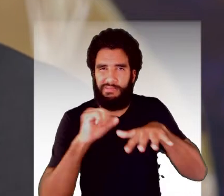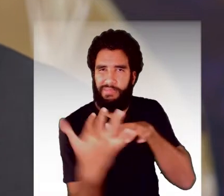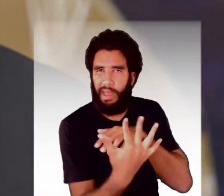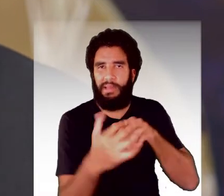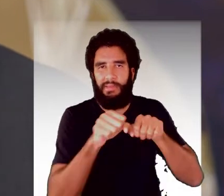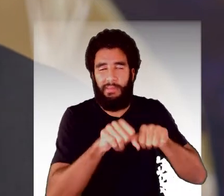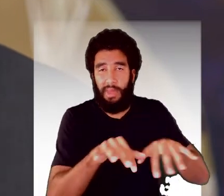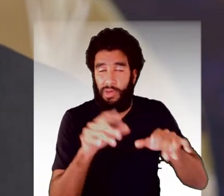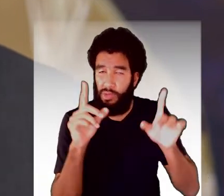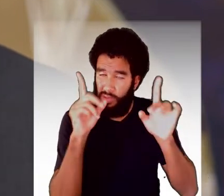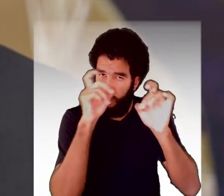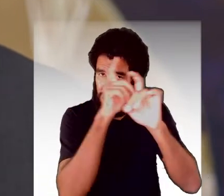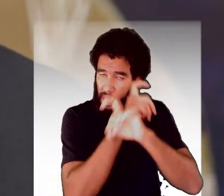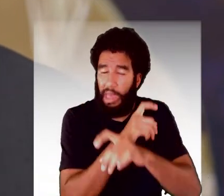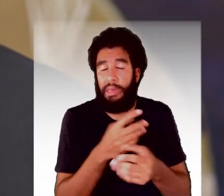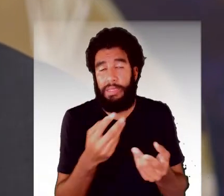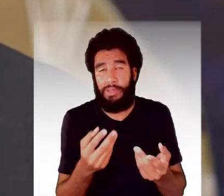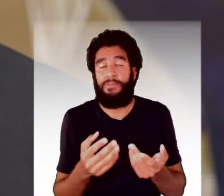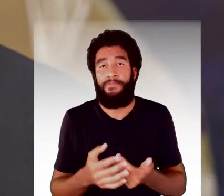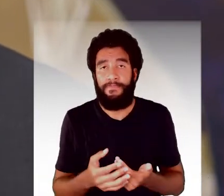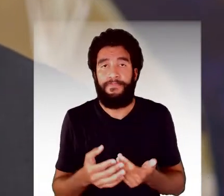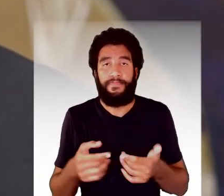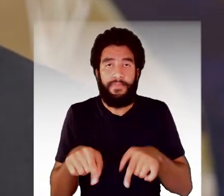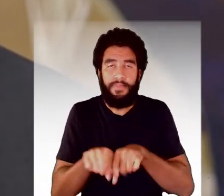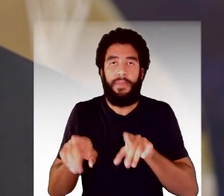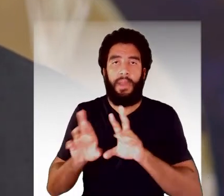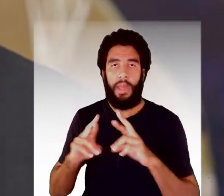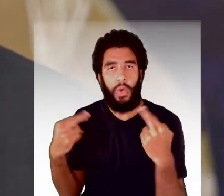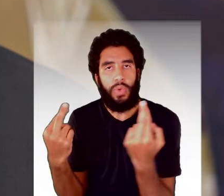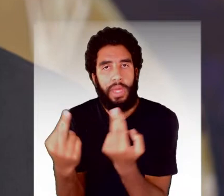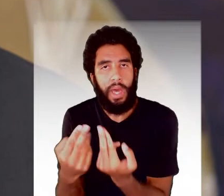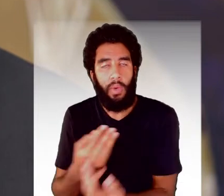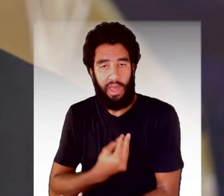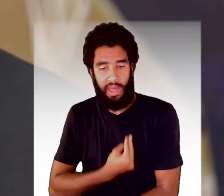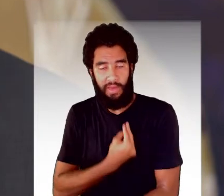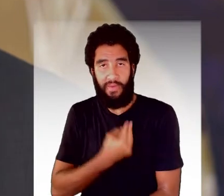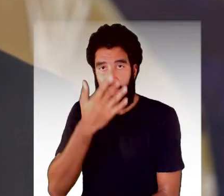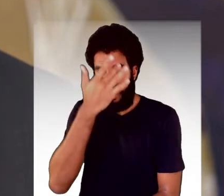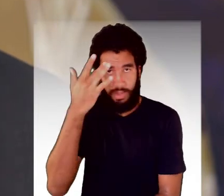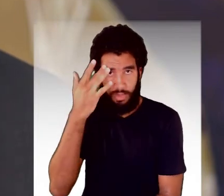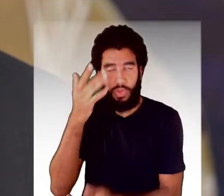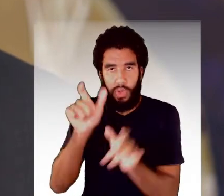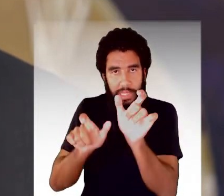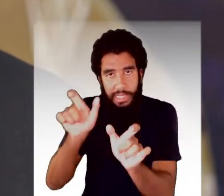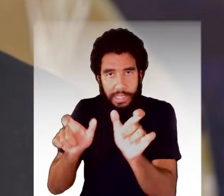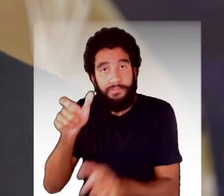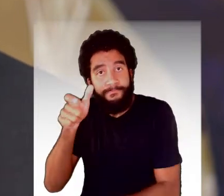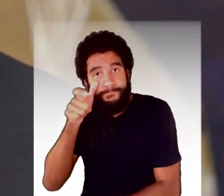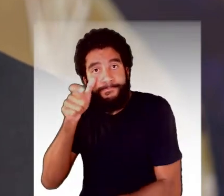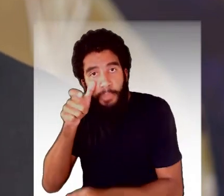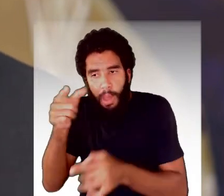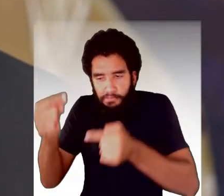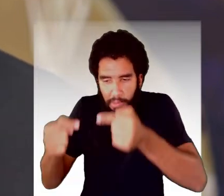que dificulta a mobilização e até mesmo a reunião e a presença dos trabalhadores, os principais interessados